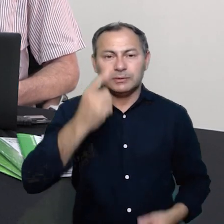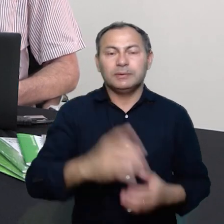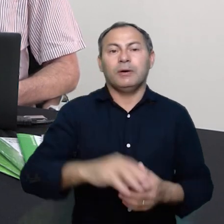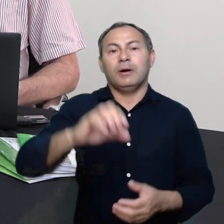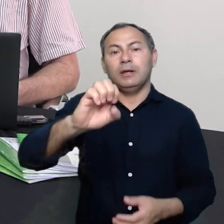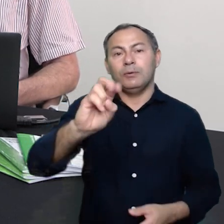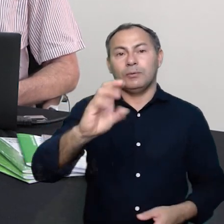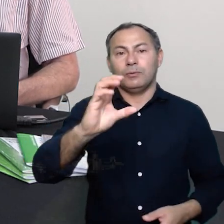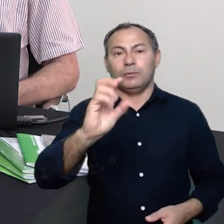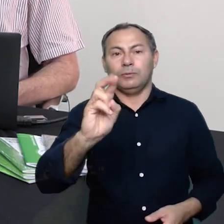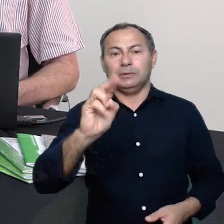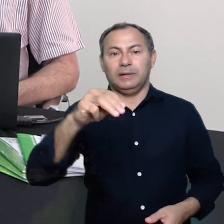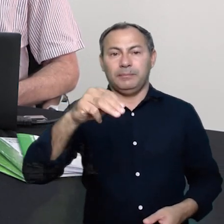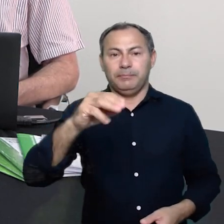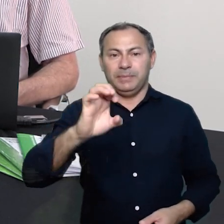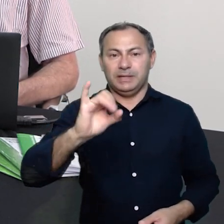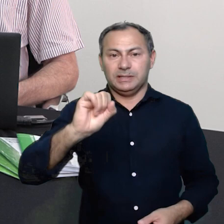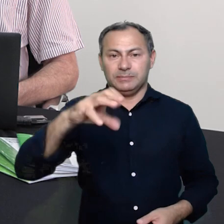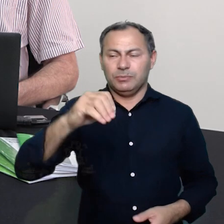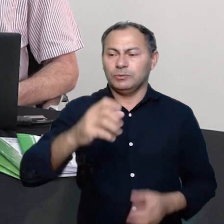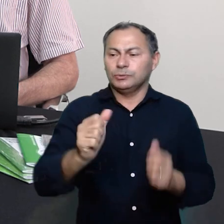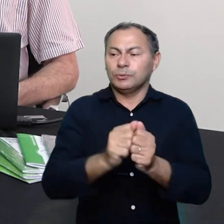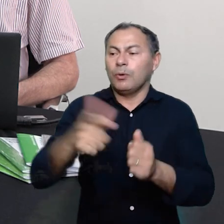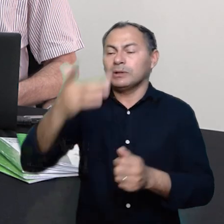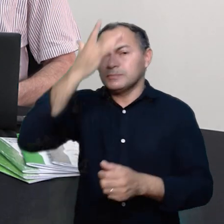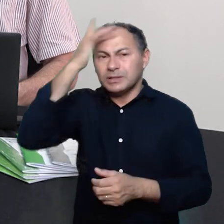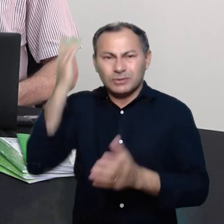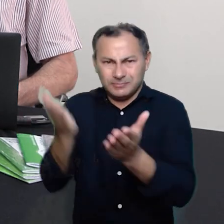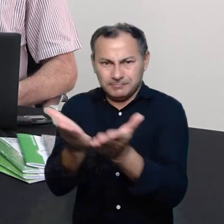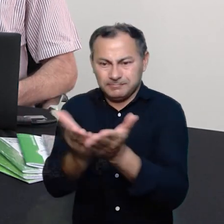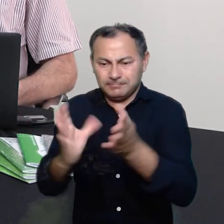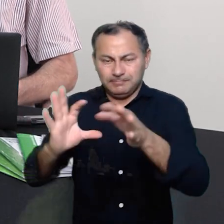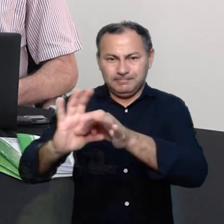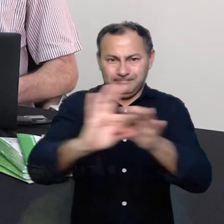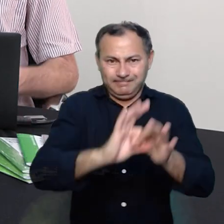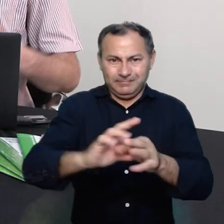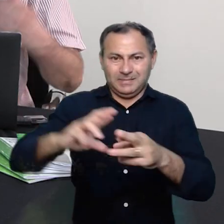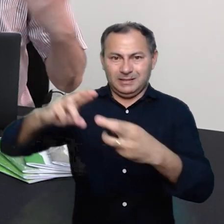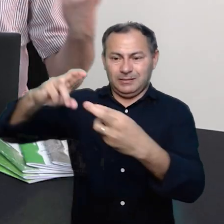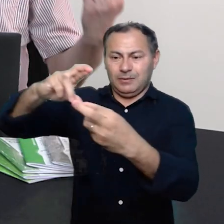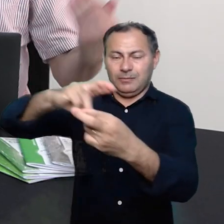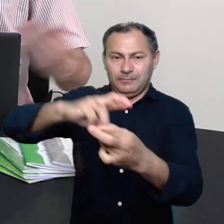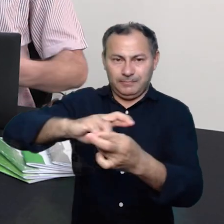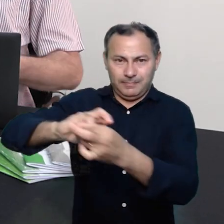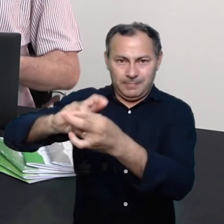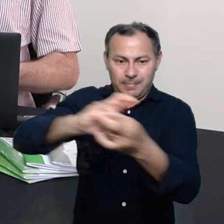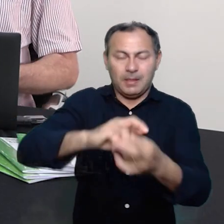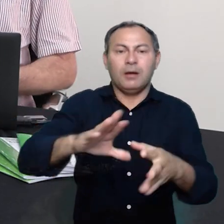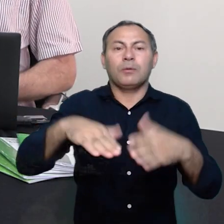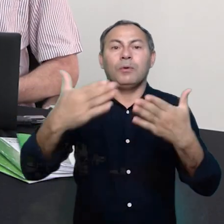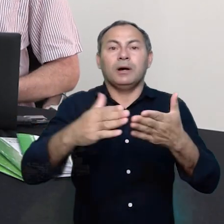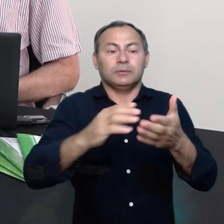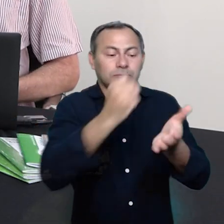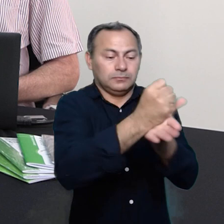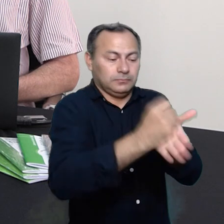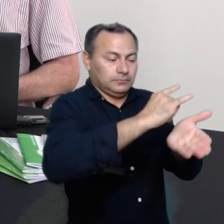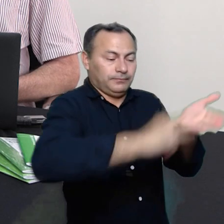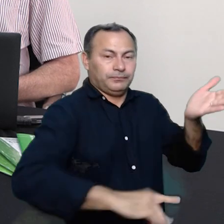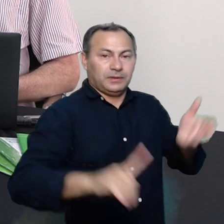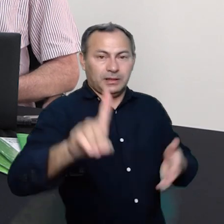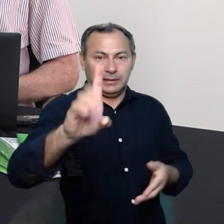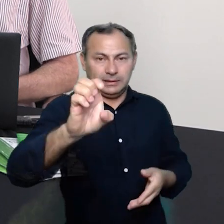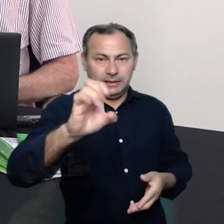denominações cristãs. Então, aqui já foi, quando a Dei Verbum estava sendo produzido, já havia um